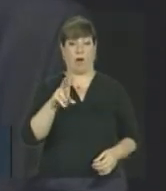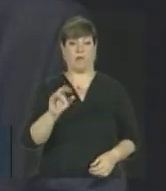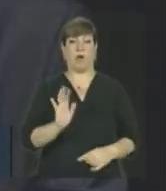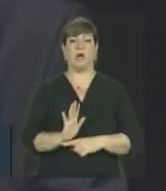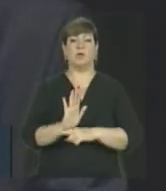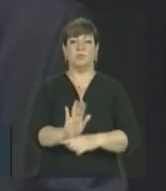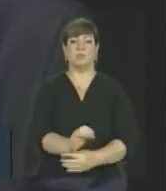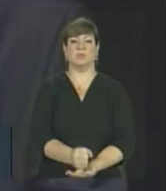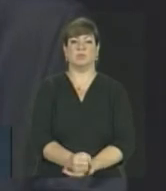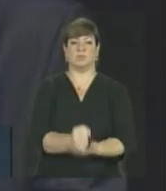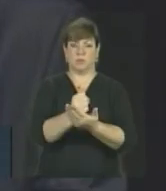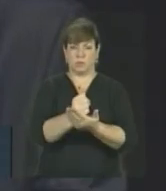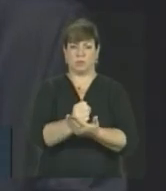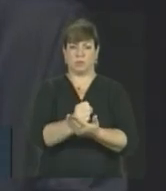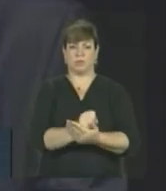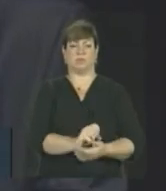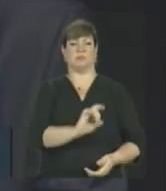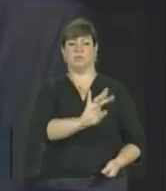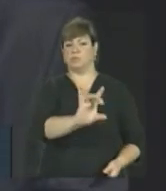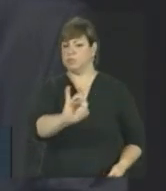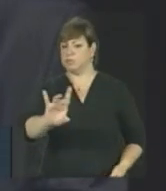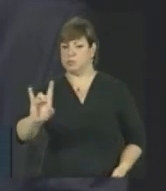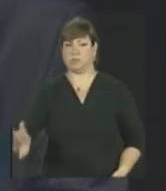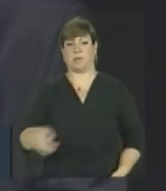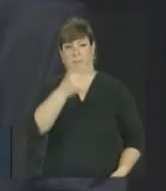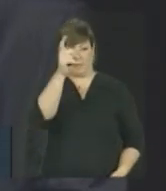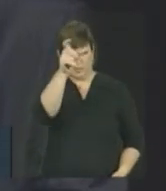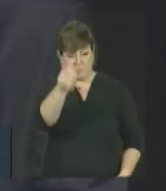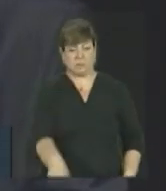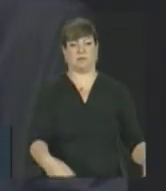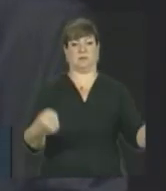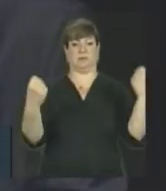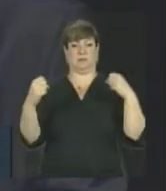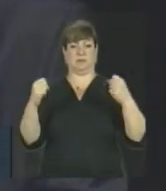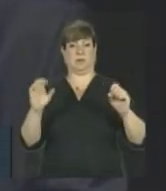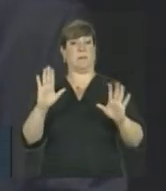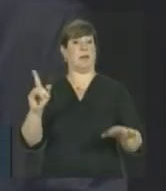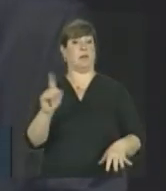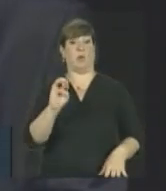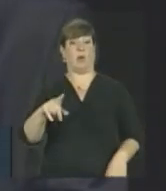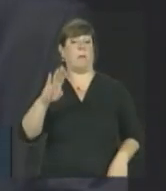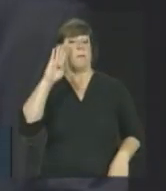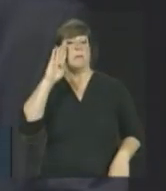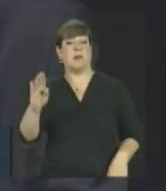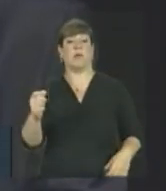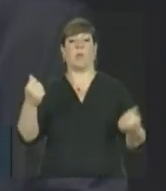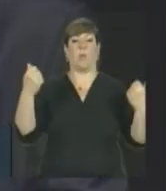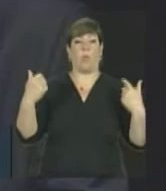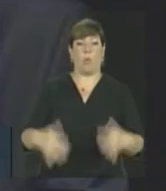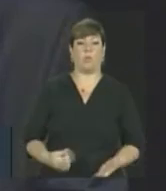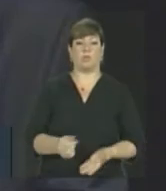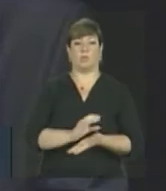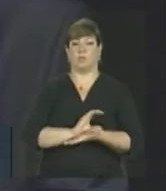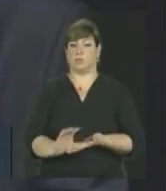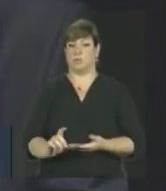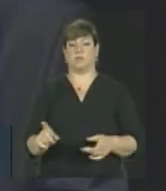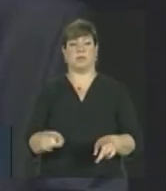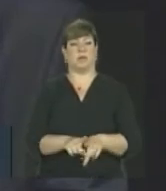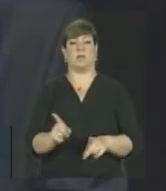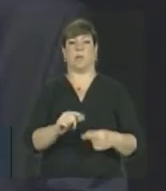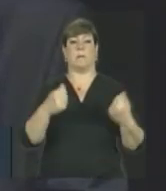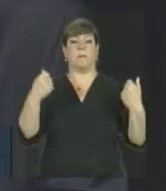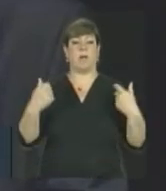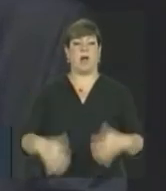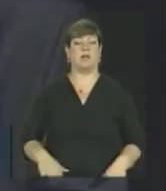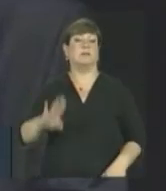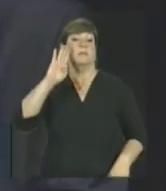apoiar individualmente o atleta, mas não é o principal custo, nem o principal investimento, nem o principal gasto do